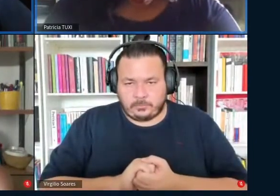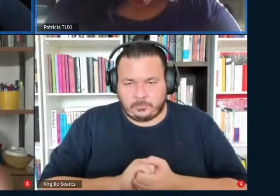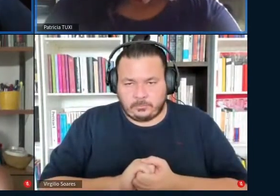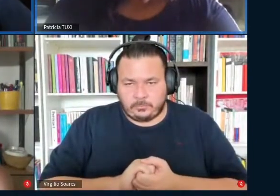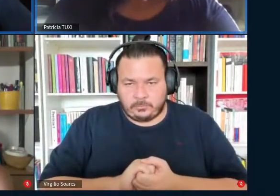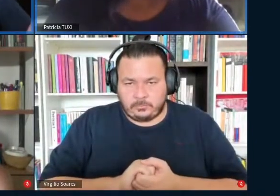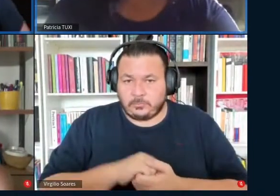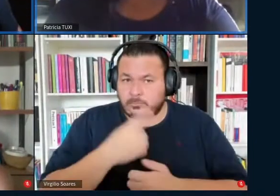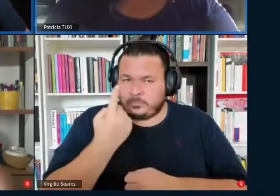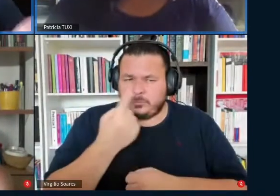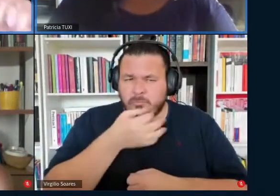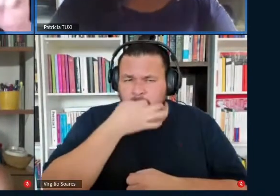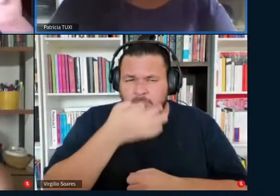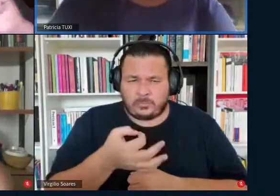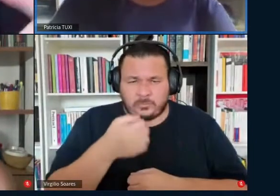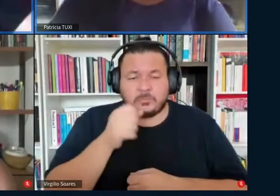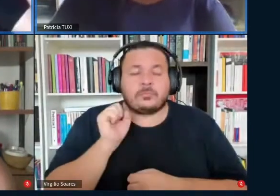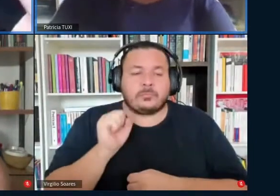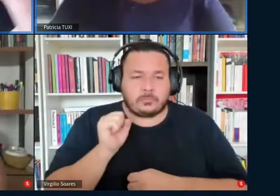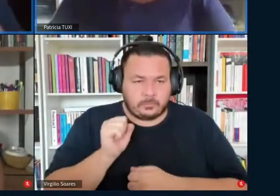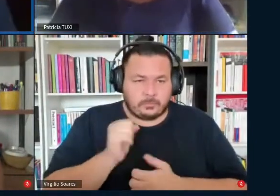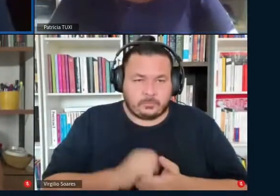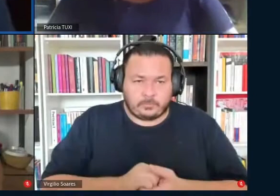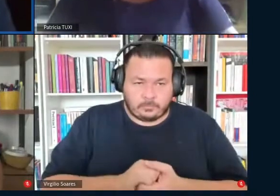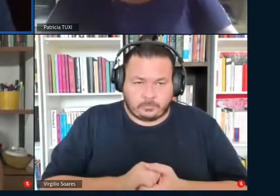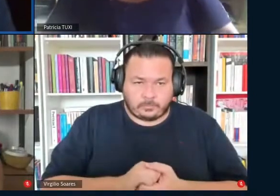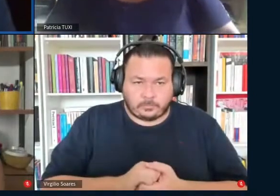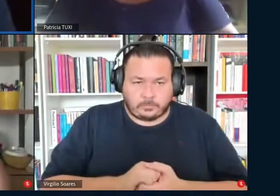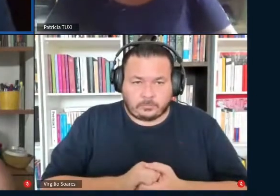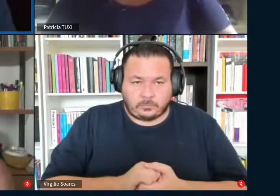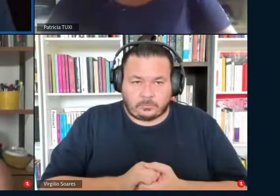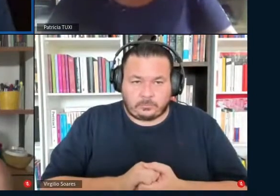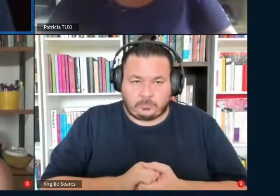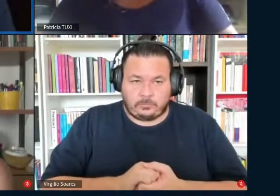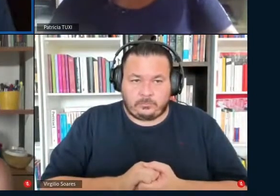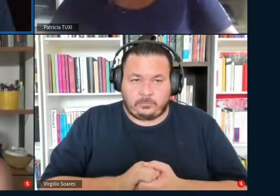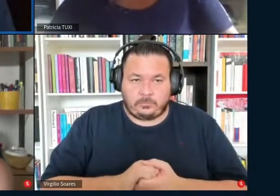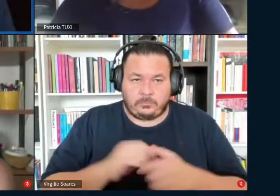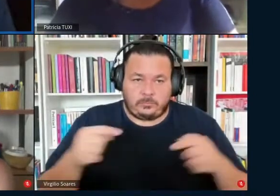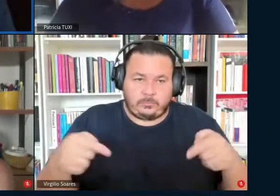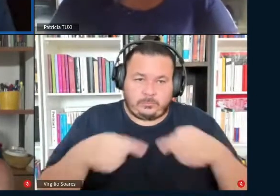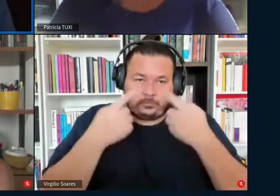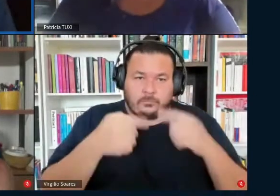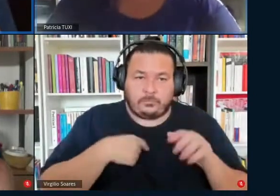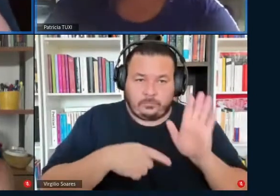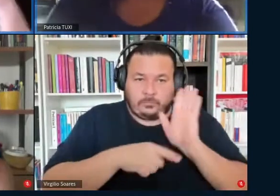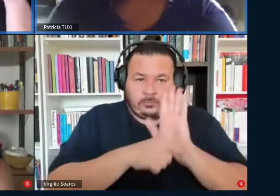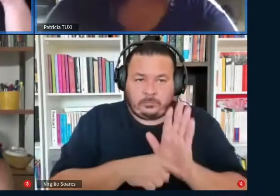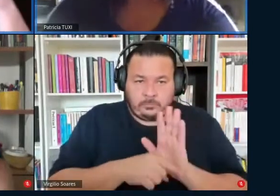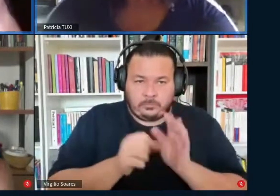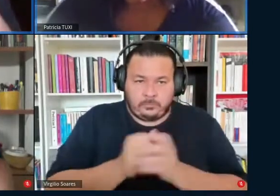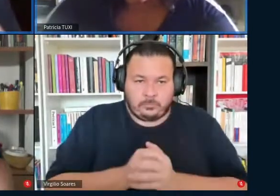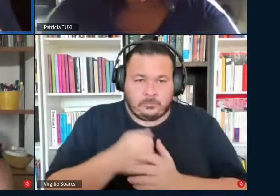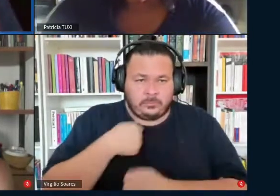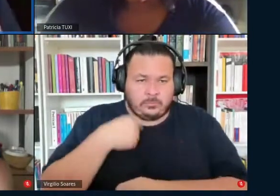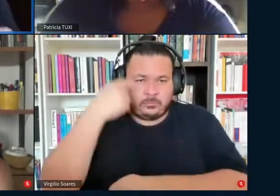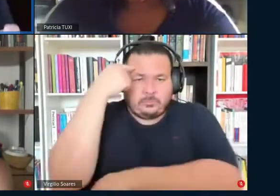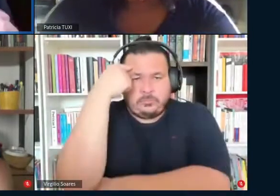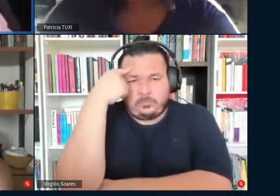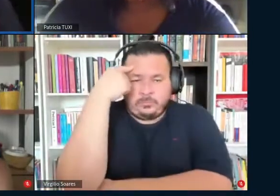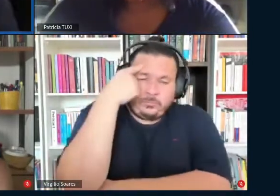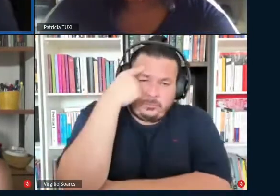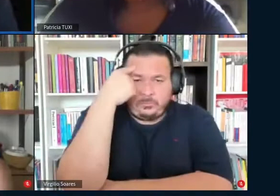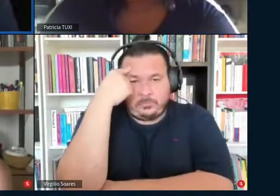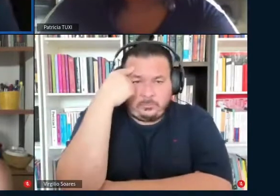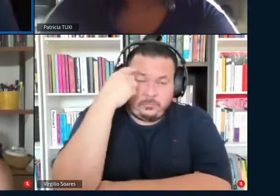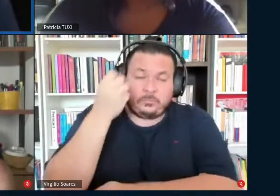Só um comentário, Tuxi? Pode, por favor. Em relação à questão ainda do apoio, que eu fiquei aqui pensando e tudo mais,